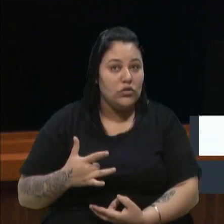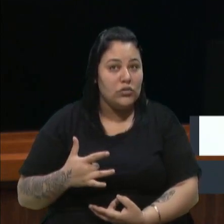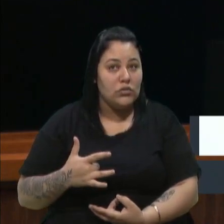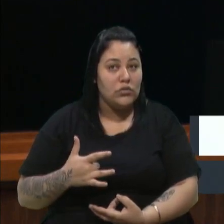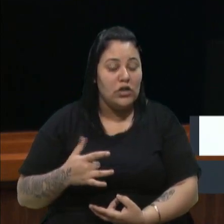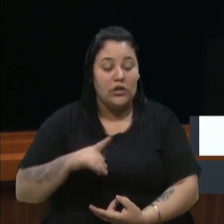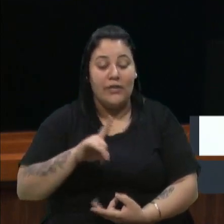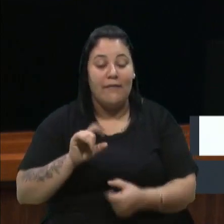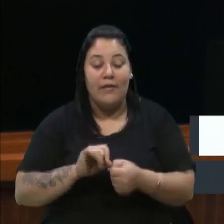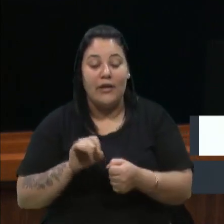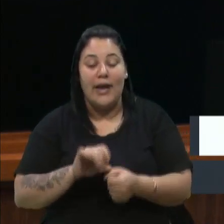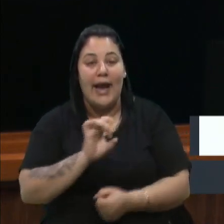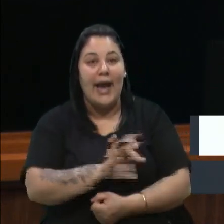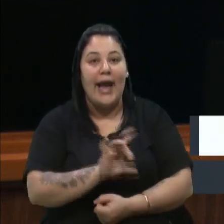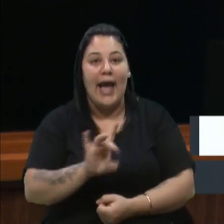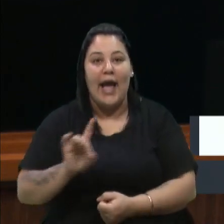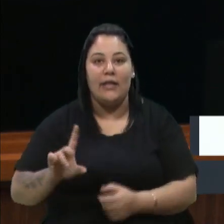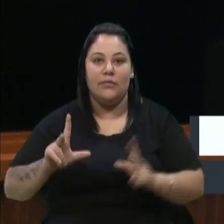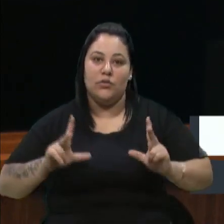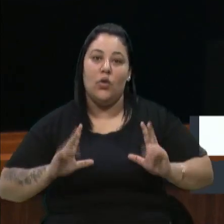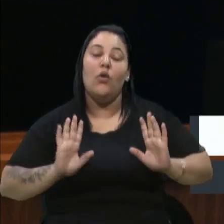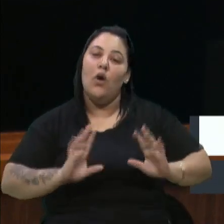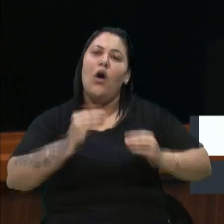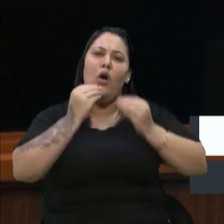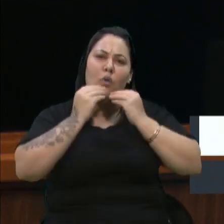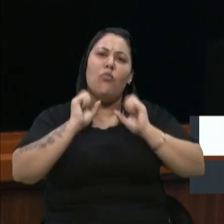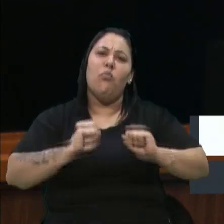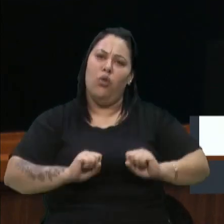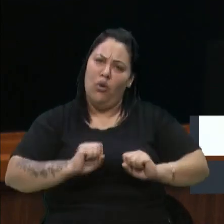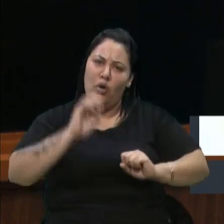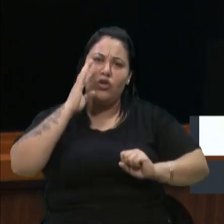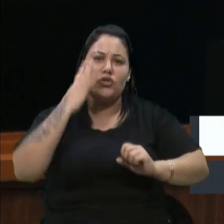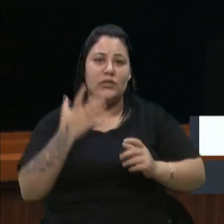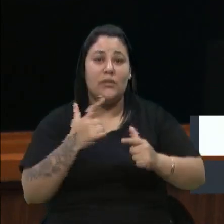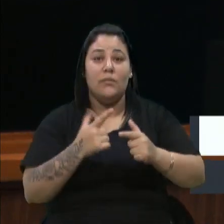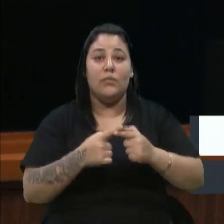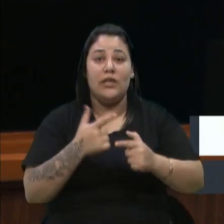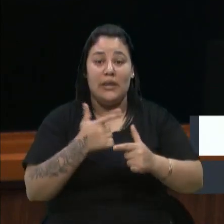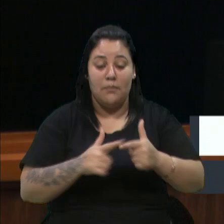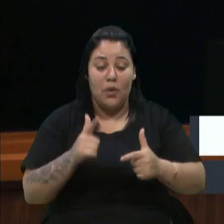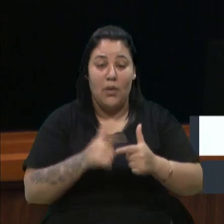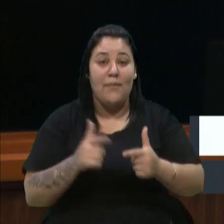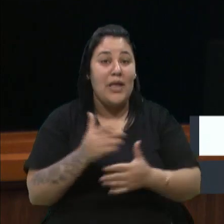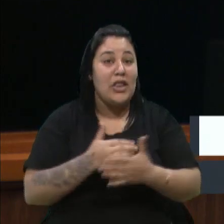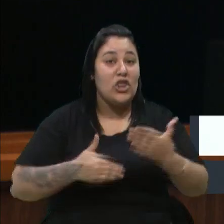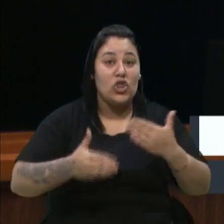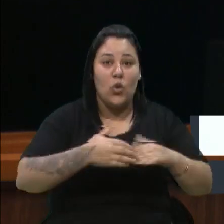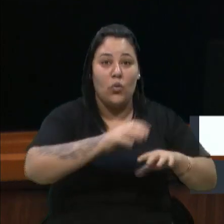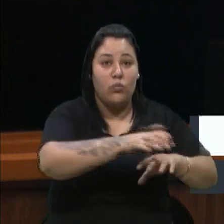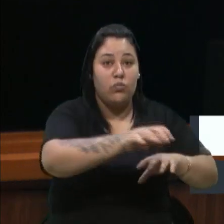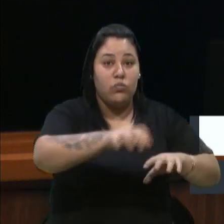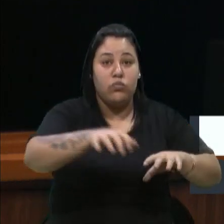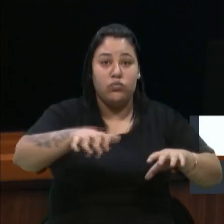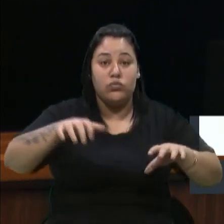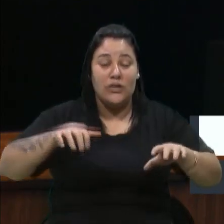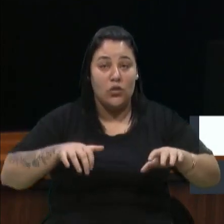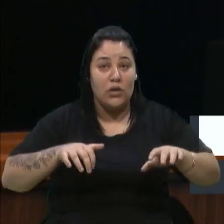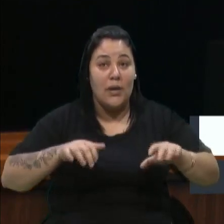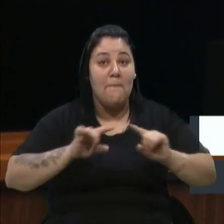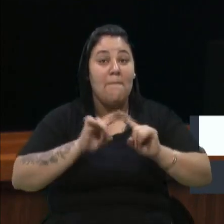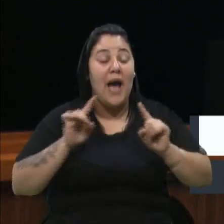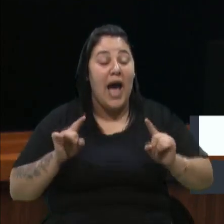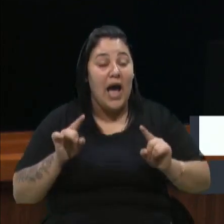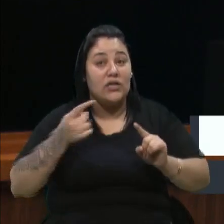um médico. Isso poderá acontecer, porque tem problemas em todas as categorias, né? Mas nós